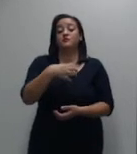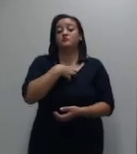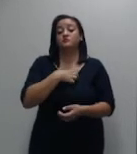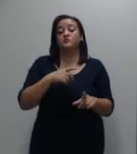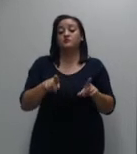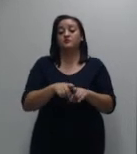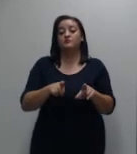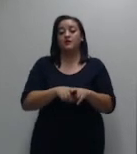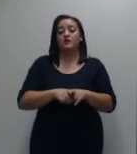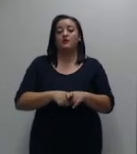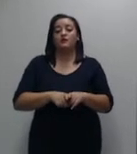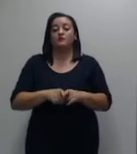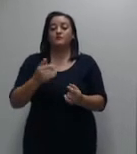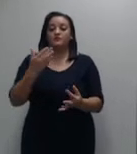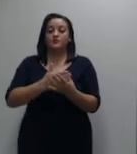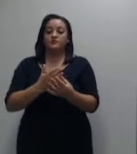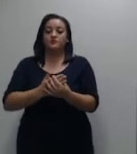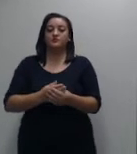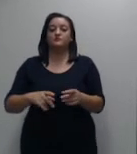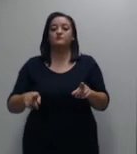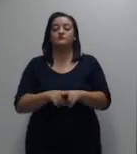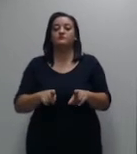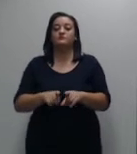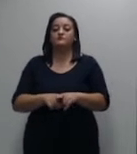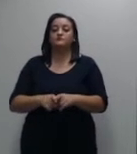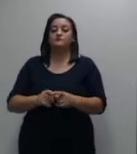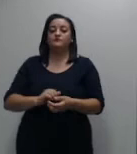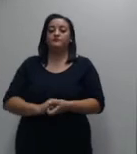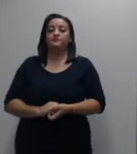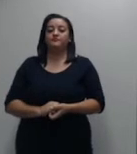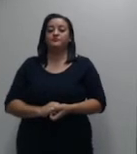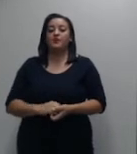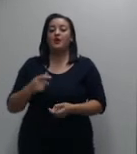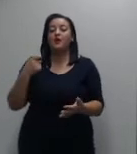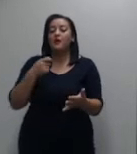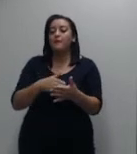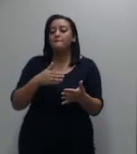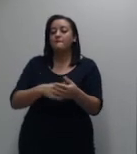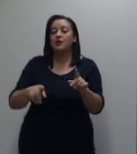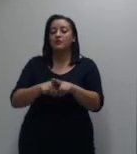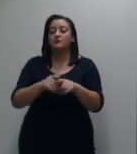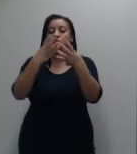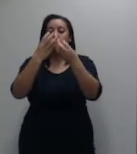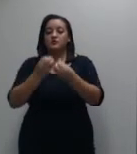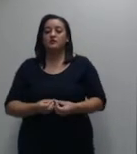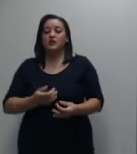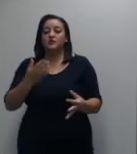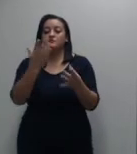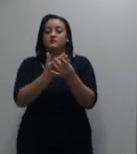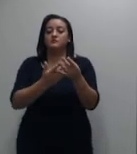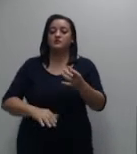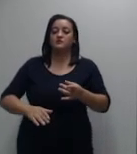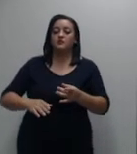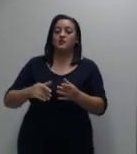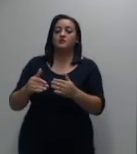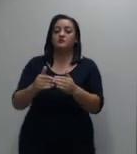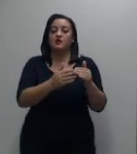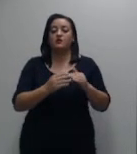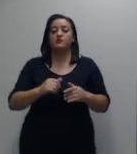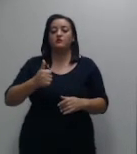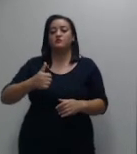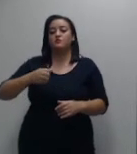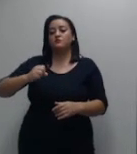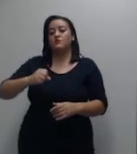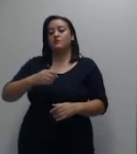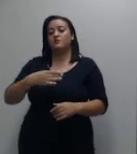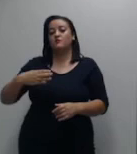processual da controvérsia não impede a admissão dos embargos de divergência nos termos do Meio 43